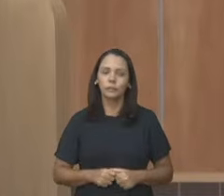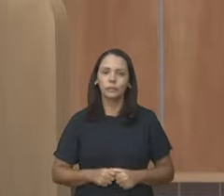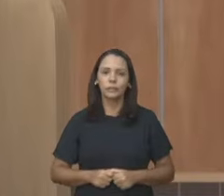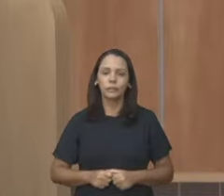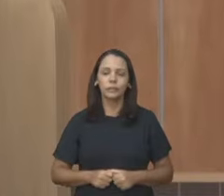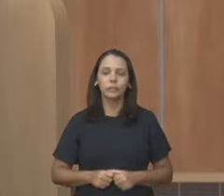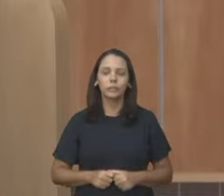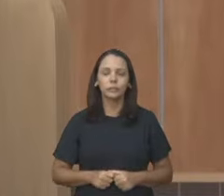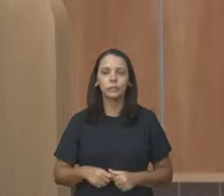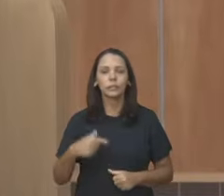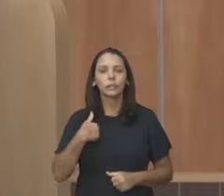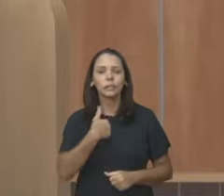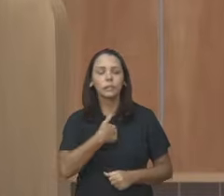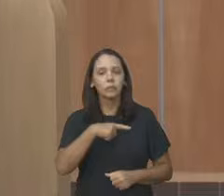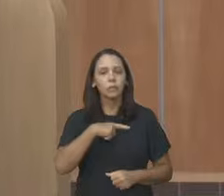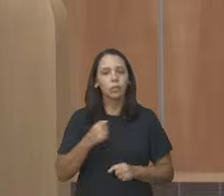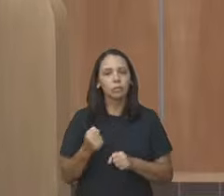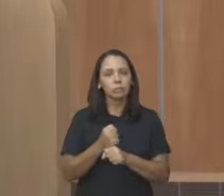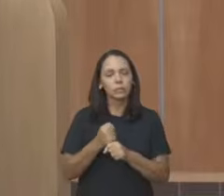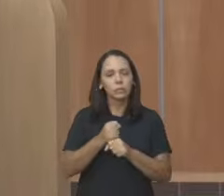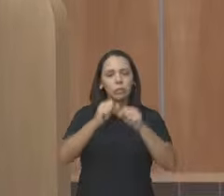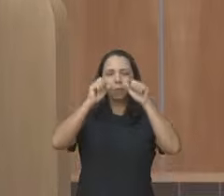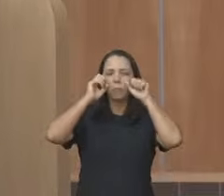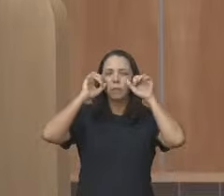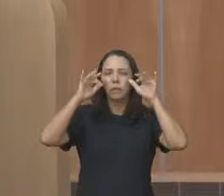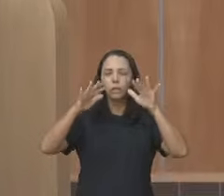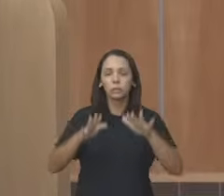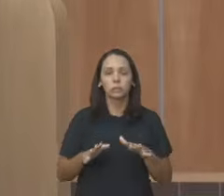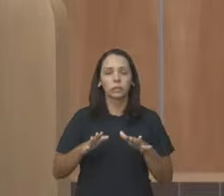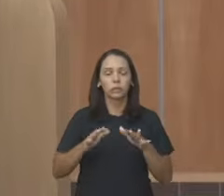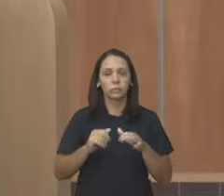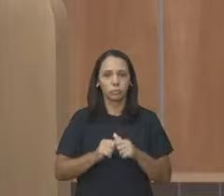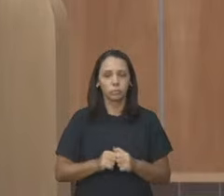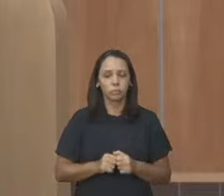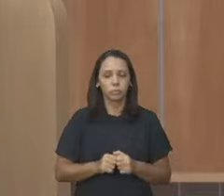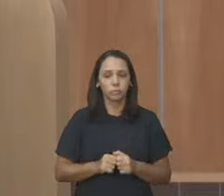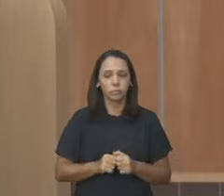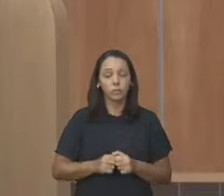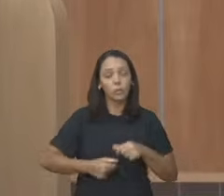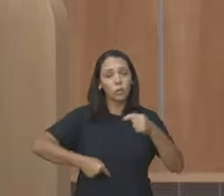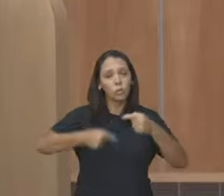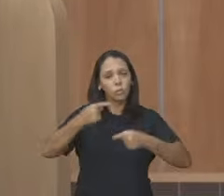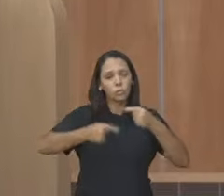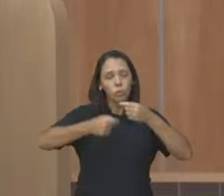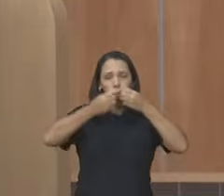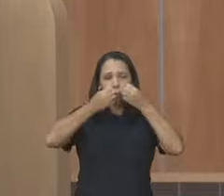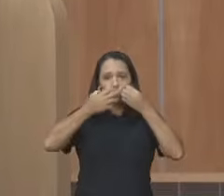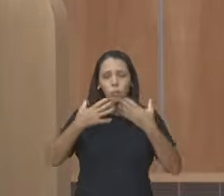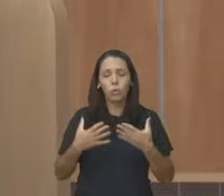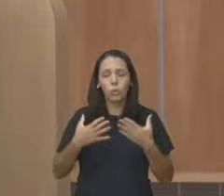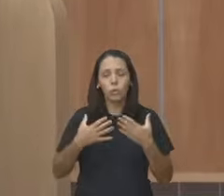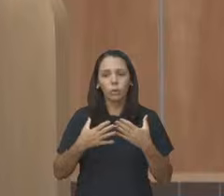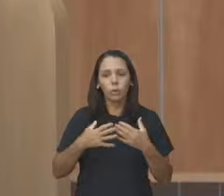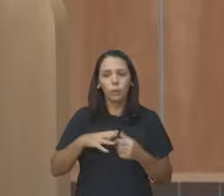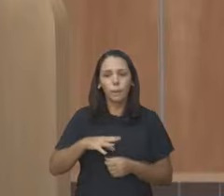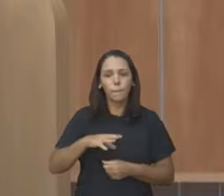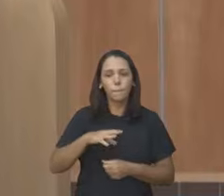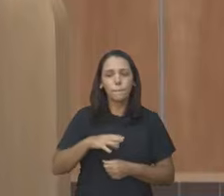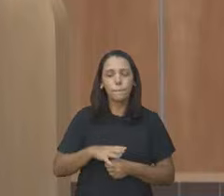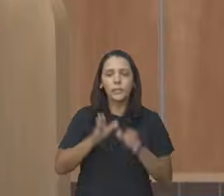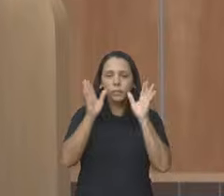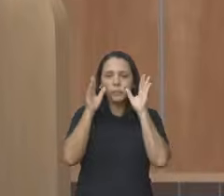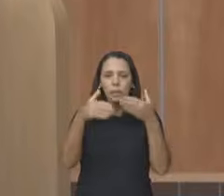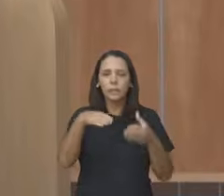ter um ano abençoado por Deus, todos nós aqui com boas discussões, sempre pensando no bem da nossa